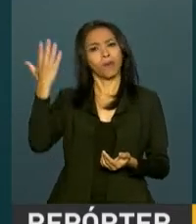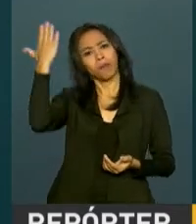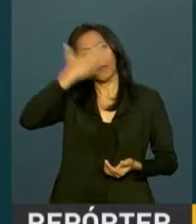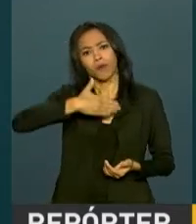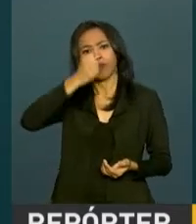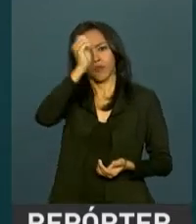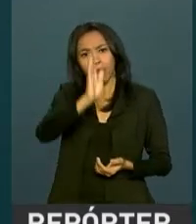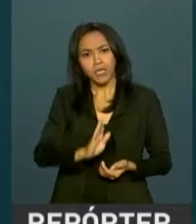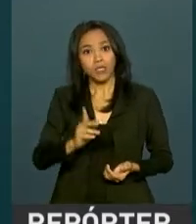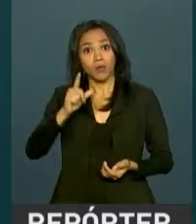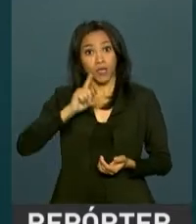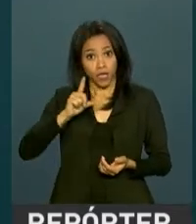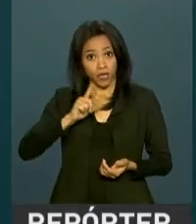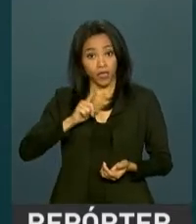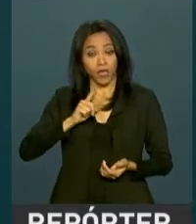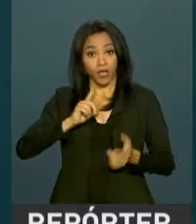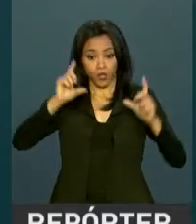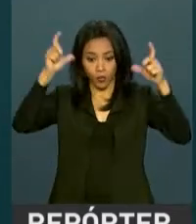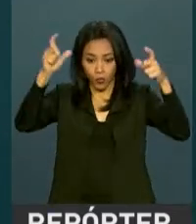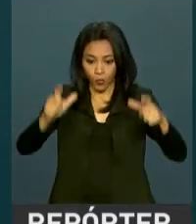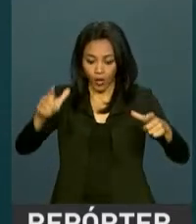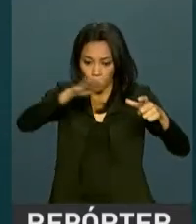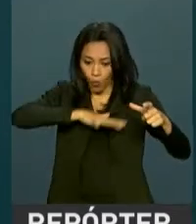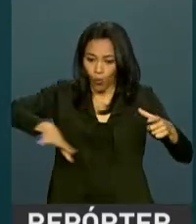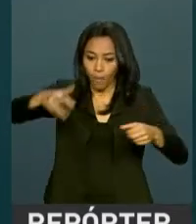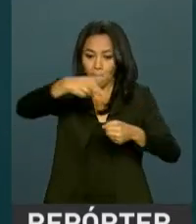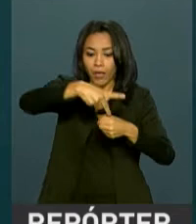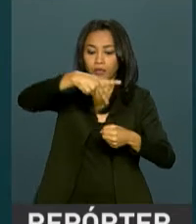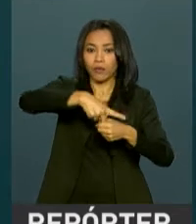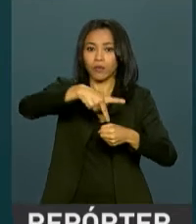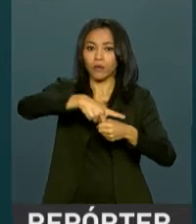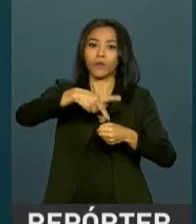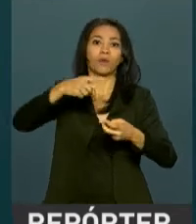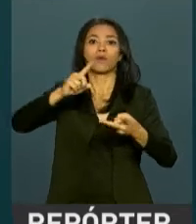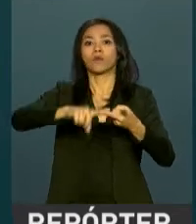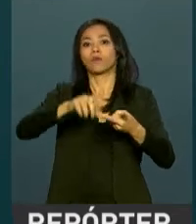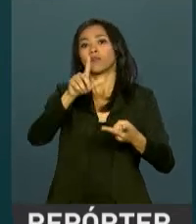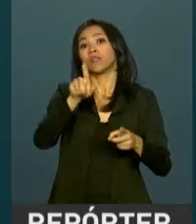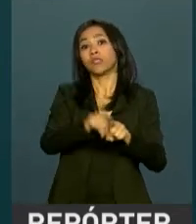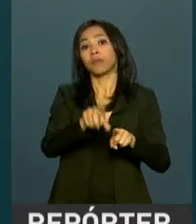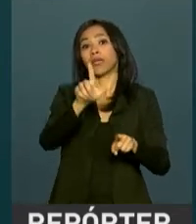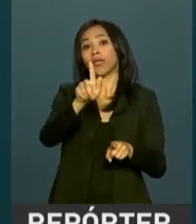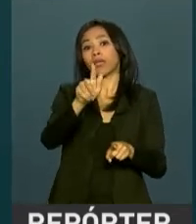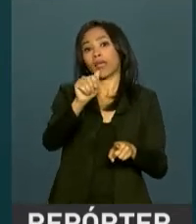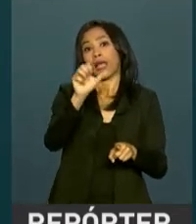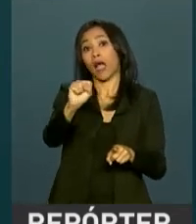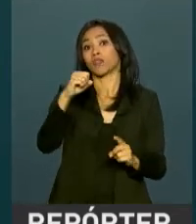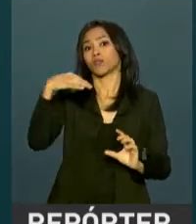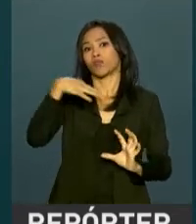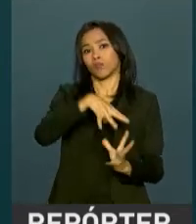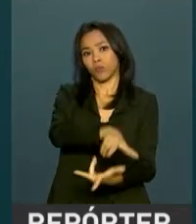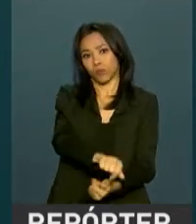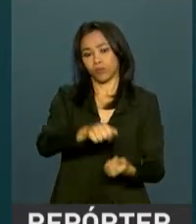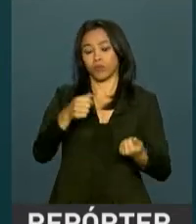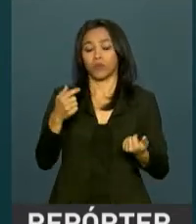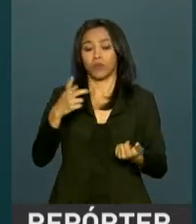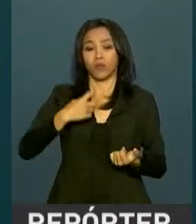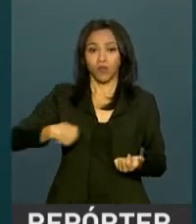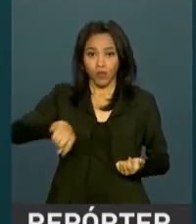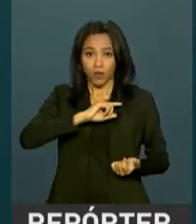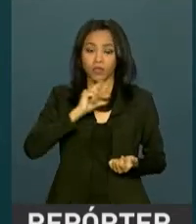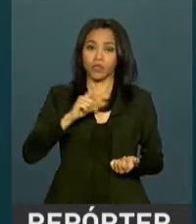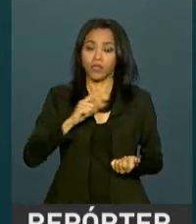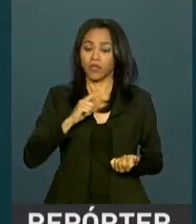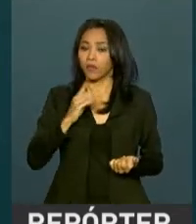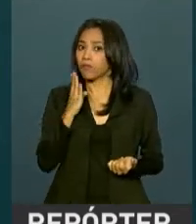um grande centro de petróleo e gás do mundo não é só a perspectiva de termos bilhões de